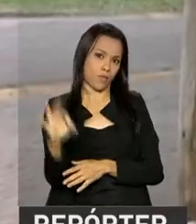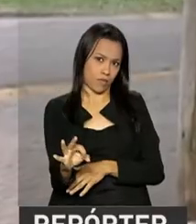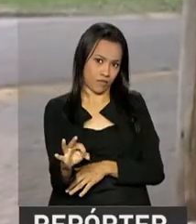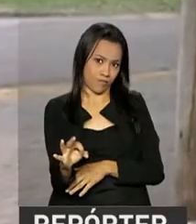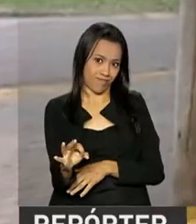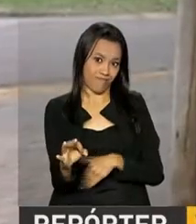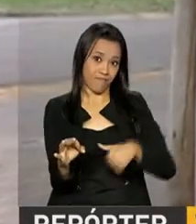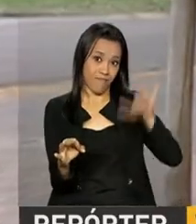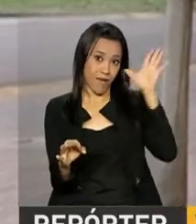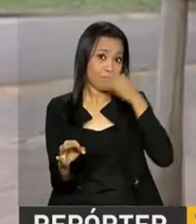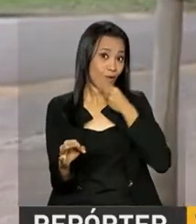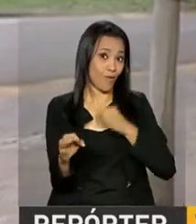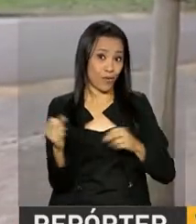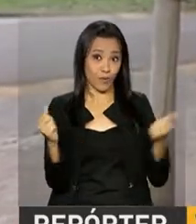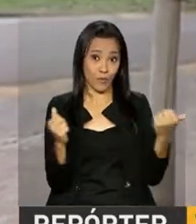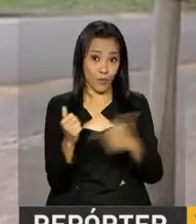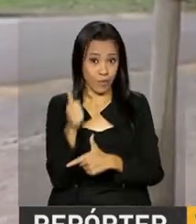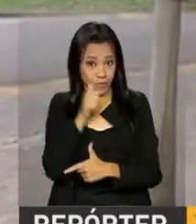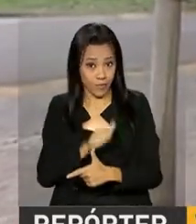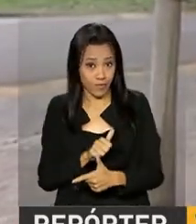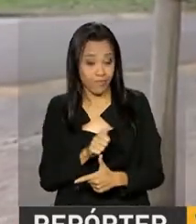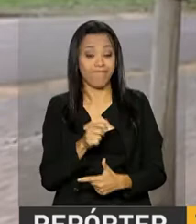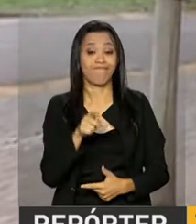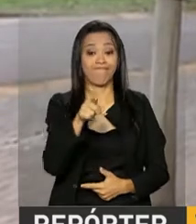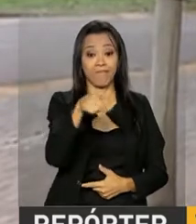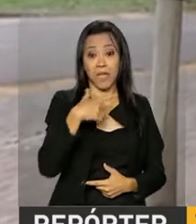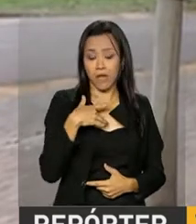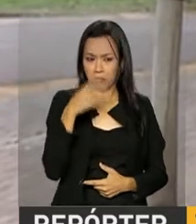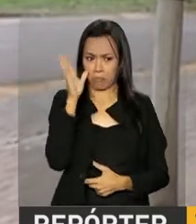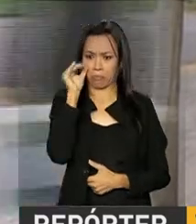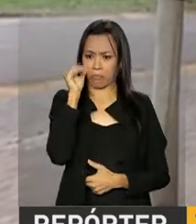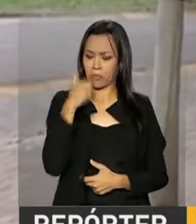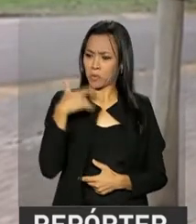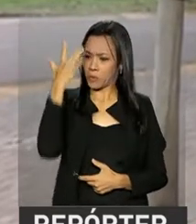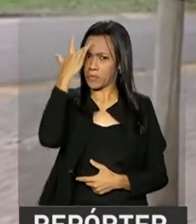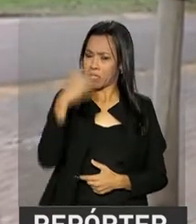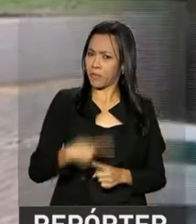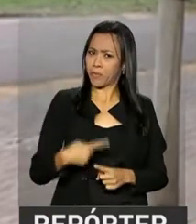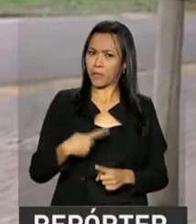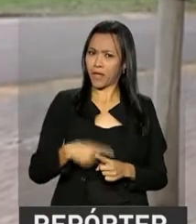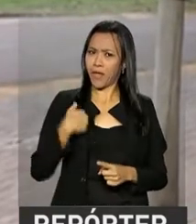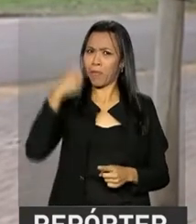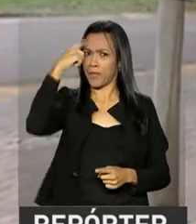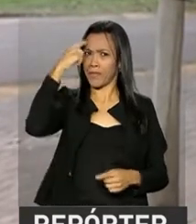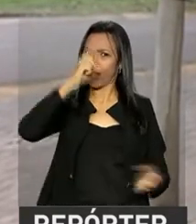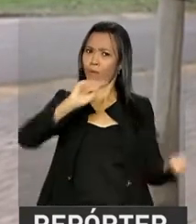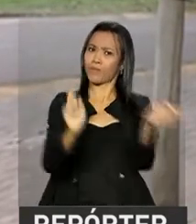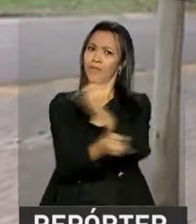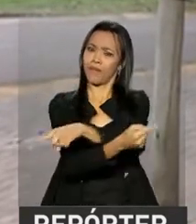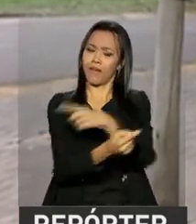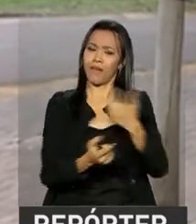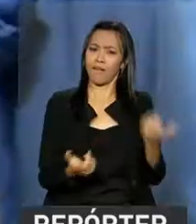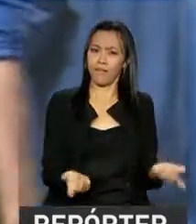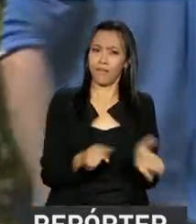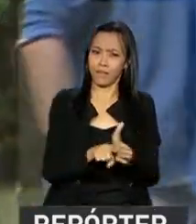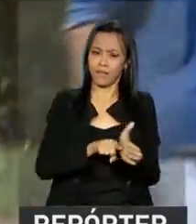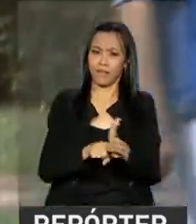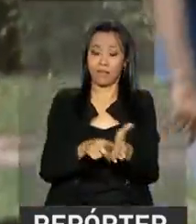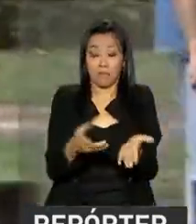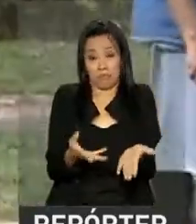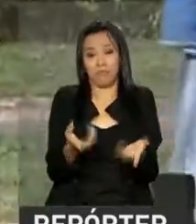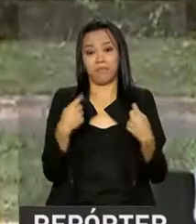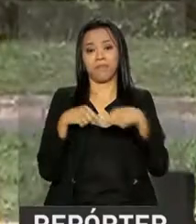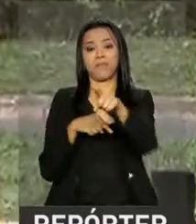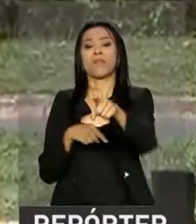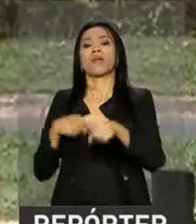que não sei porque se esse índice não imaginava encontrar gente imaginava contrário até a caminhada